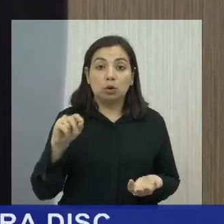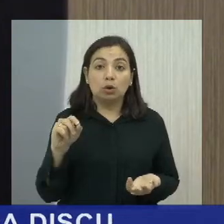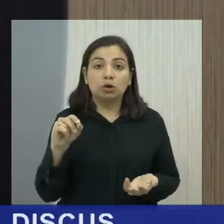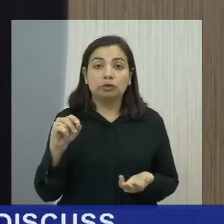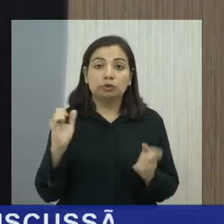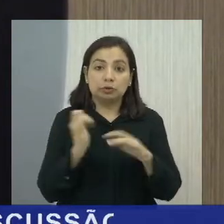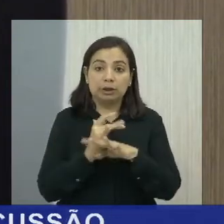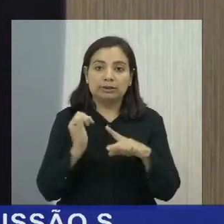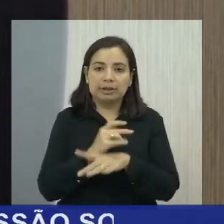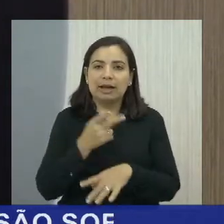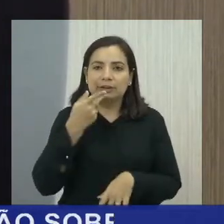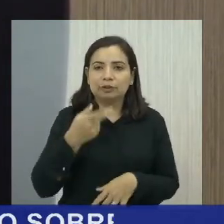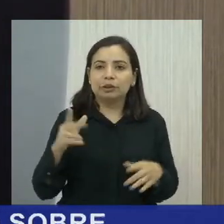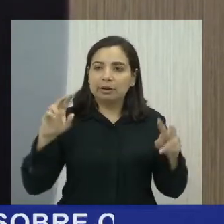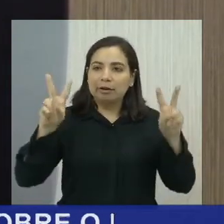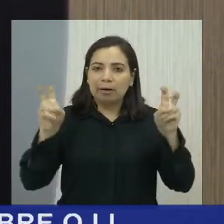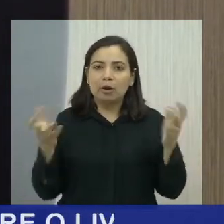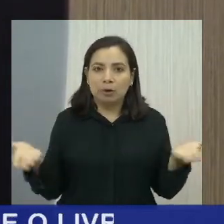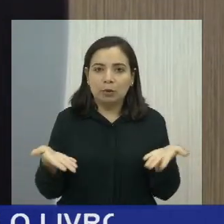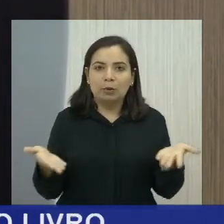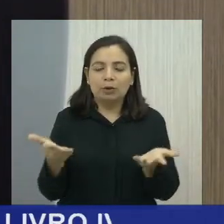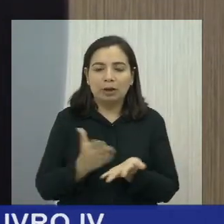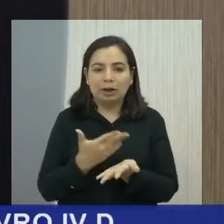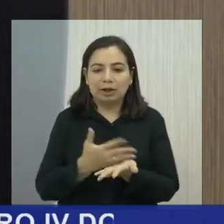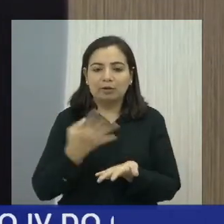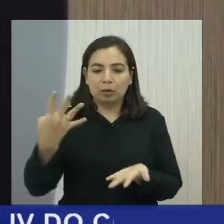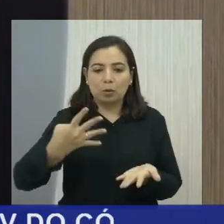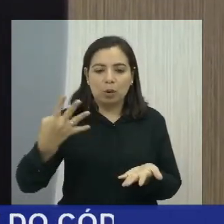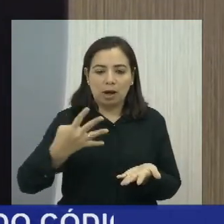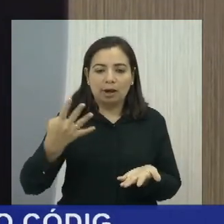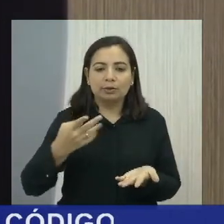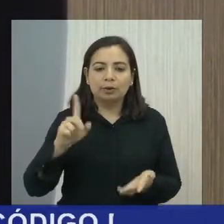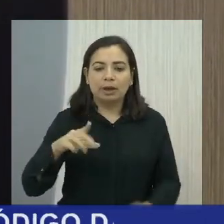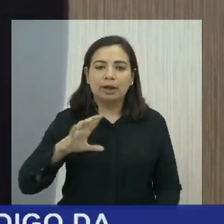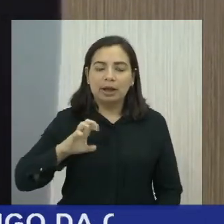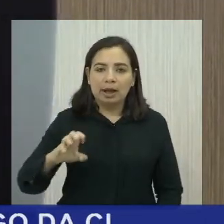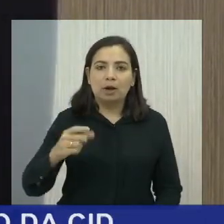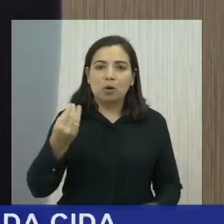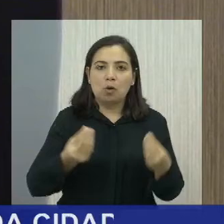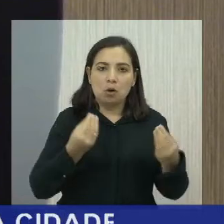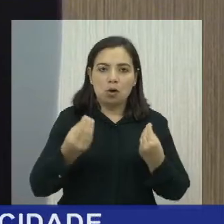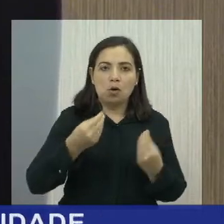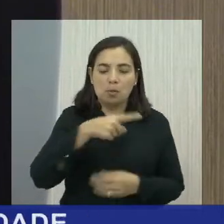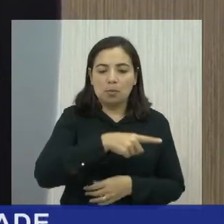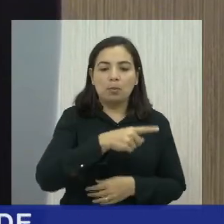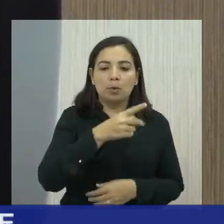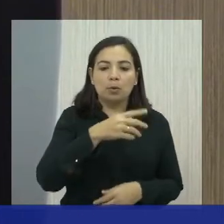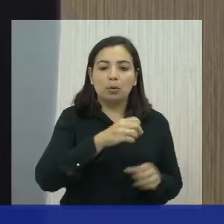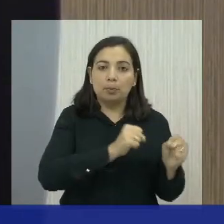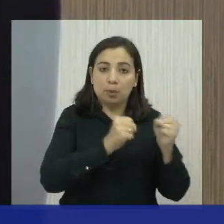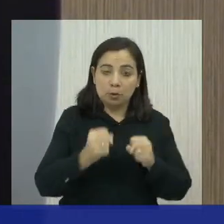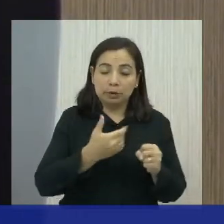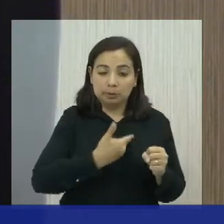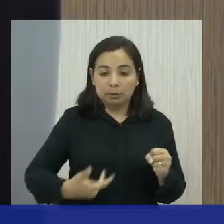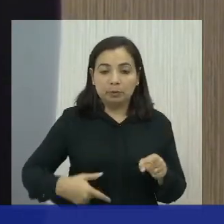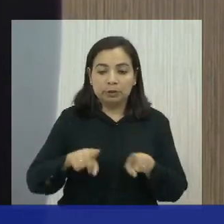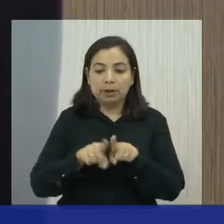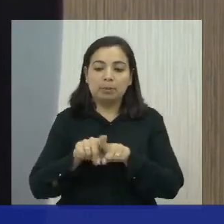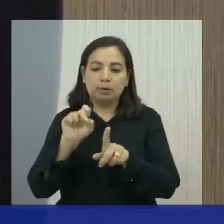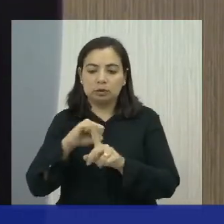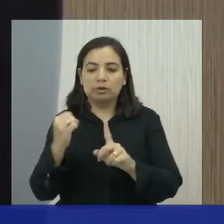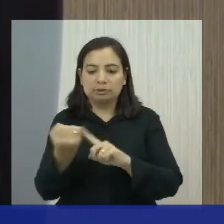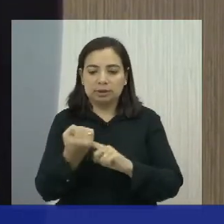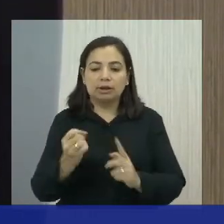aqui do livro 4, sobre a ética na relação entre o poder público e a sociedade, ressaltando a